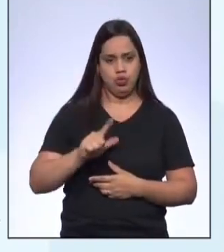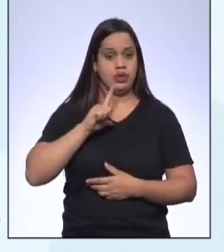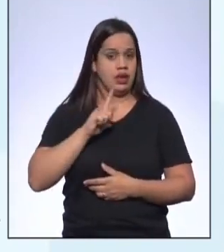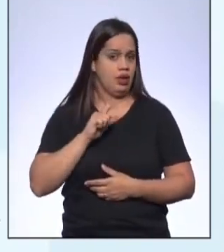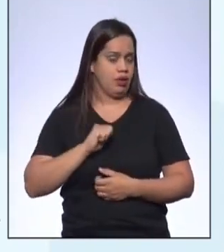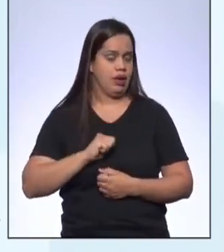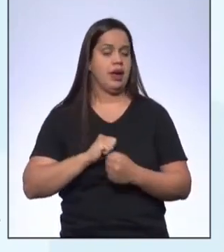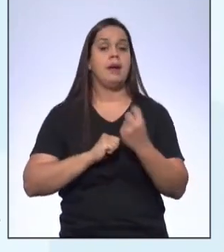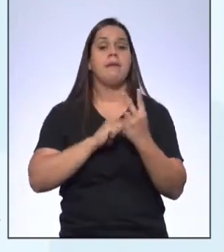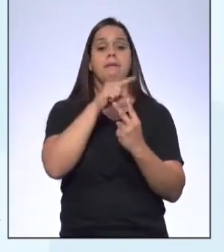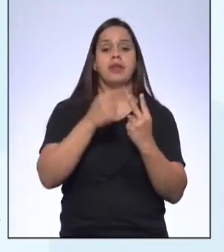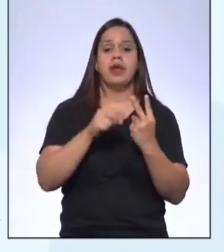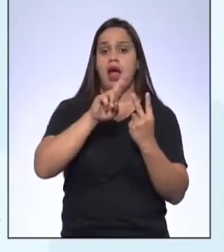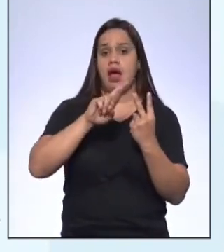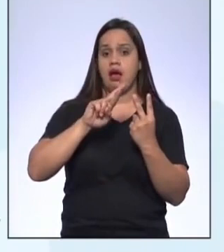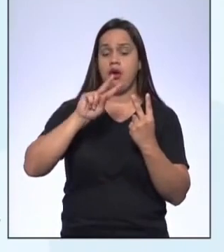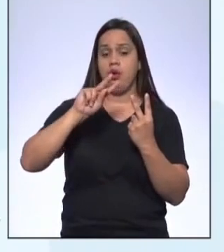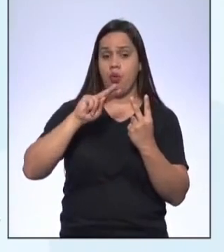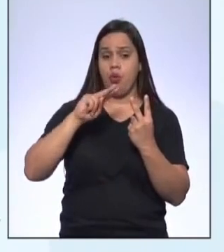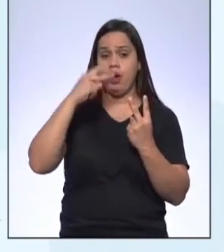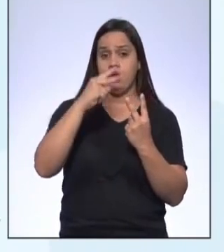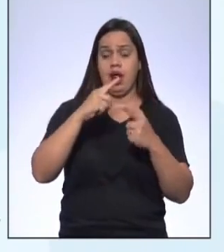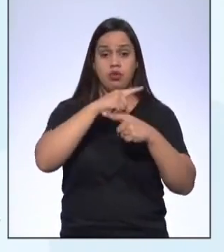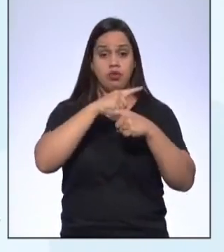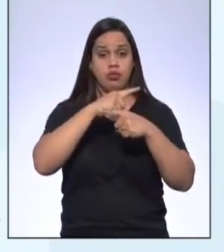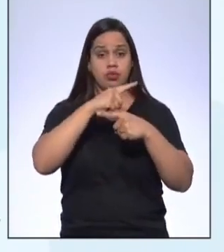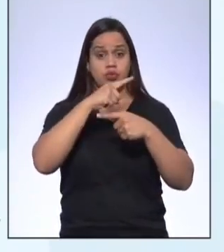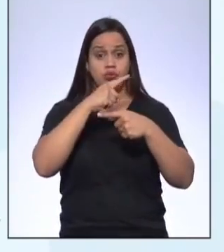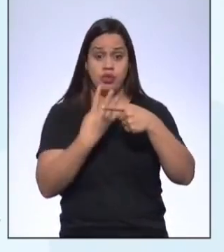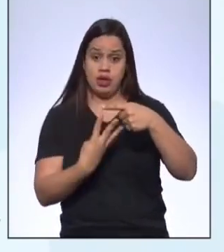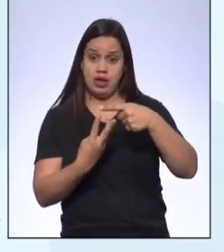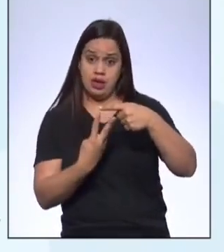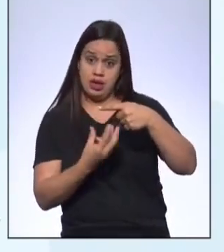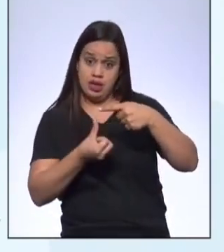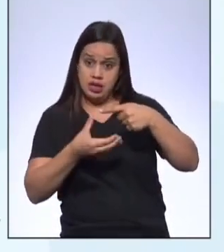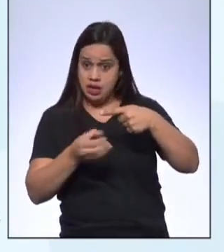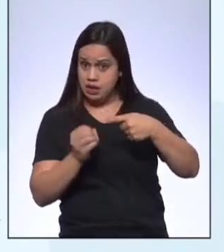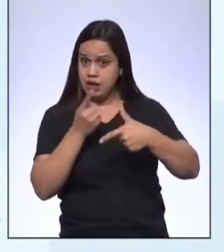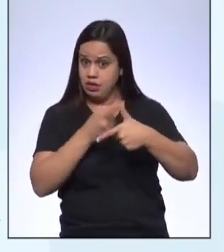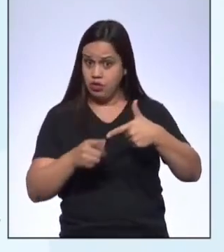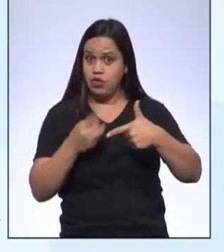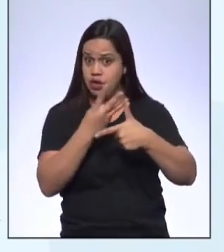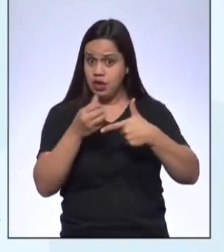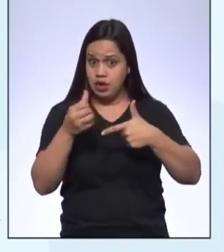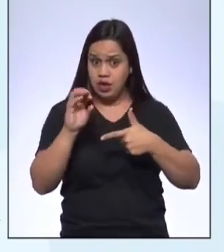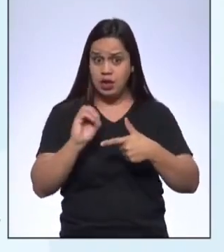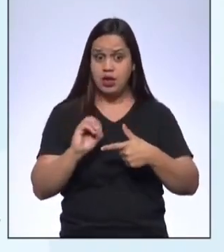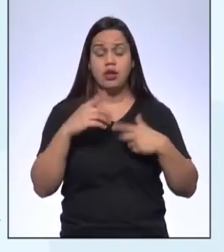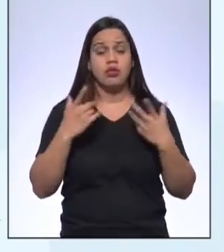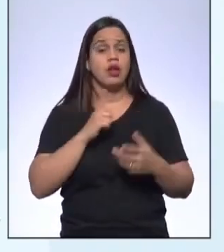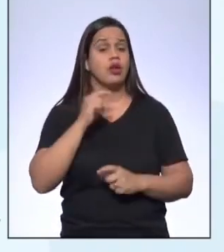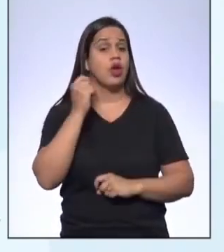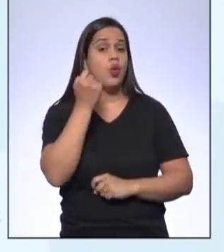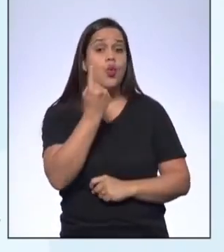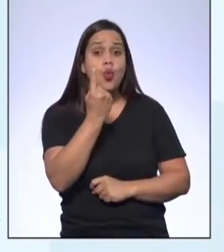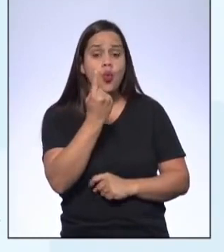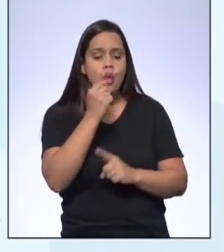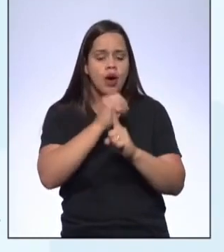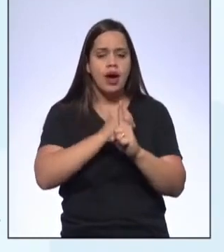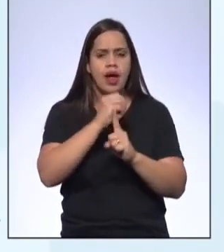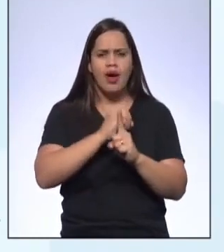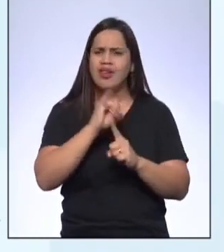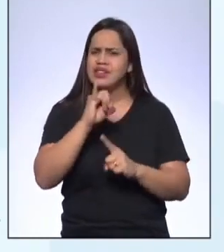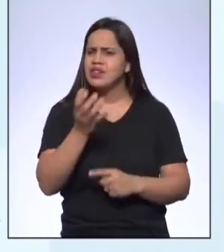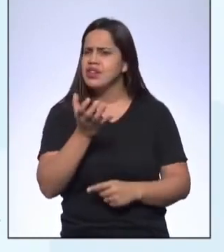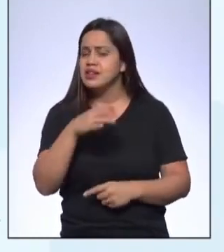ao quadrado dividido por 360. Digamos assim, seria um ângulo, né? 1 grau só dessa parte. E se eu quisesse